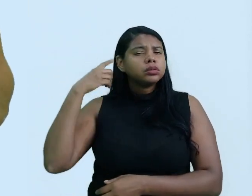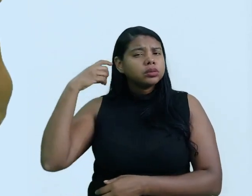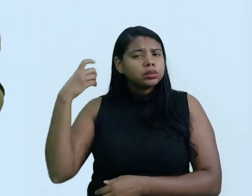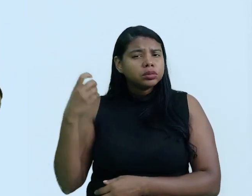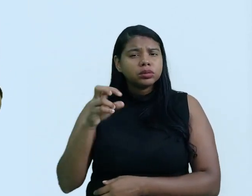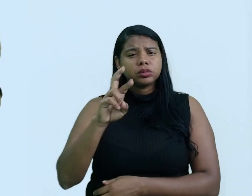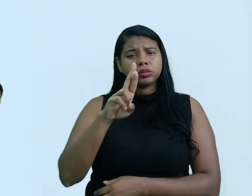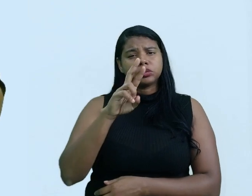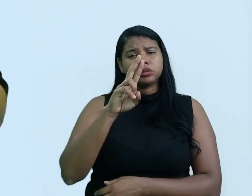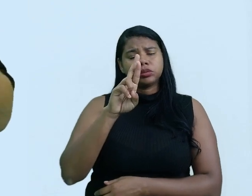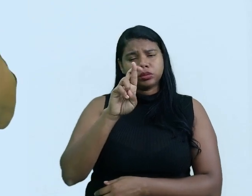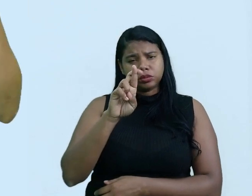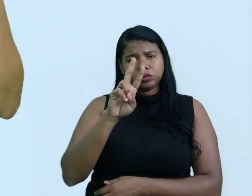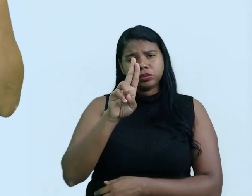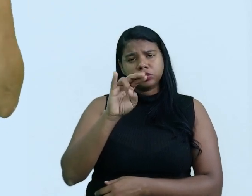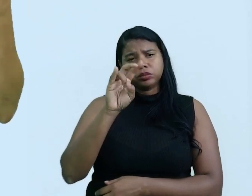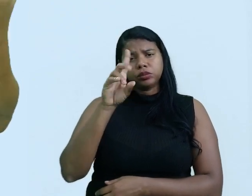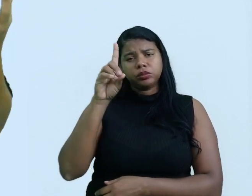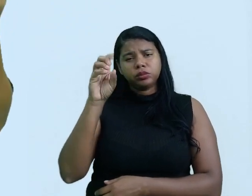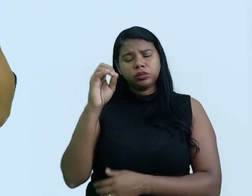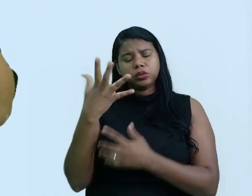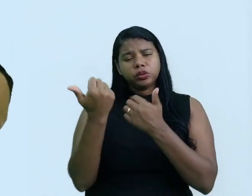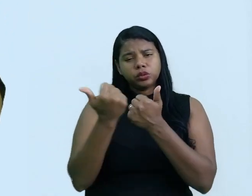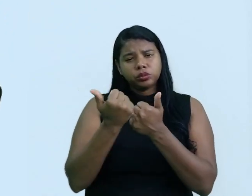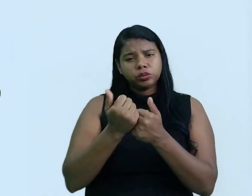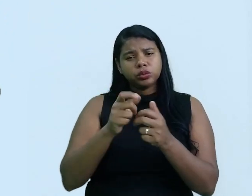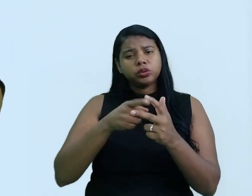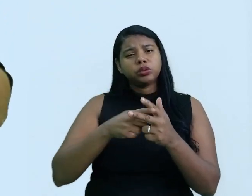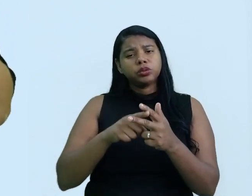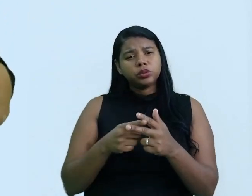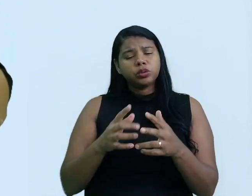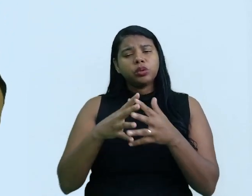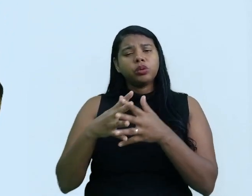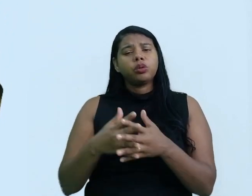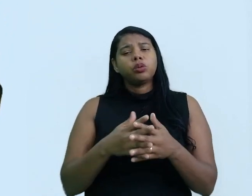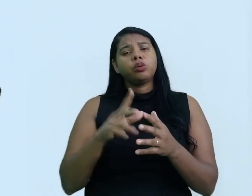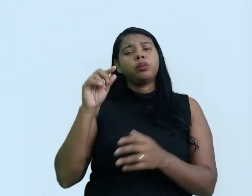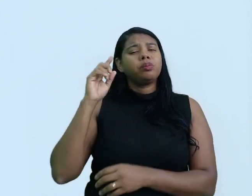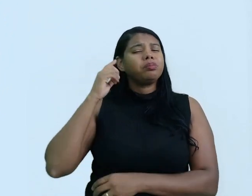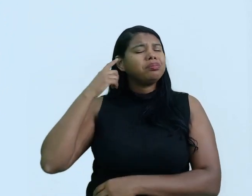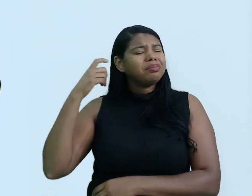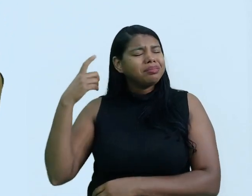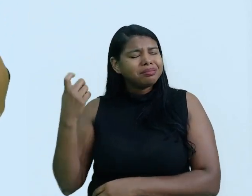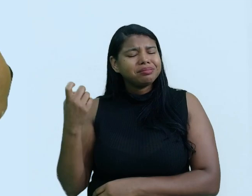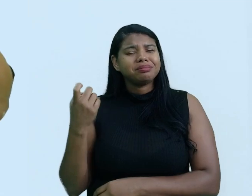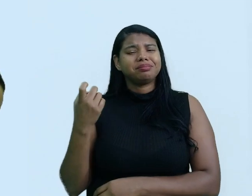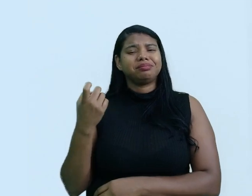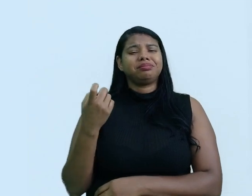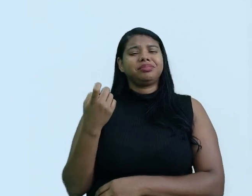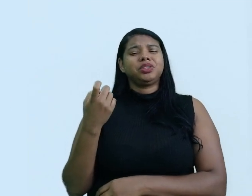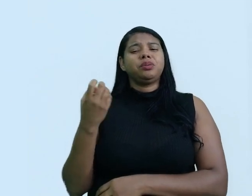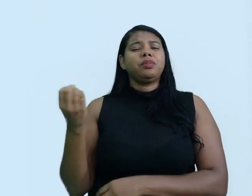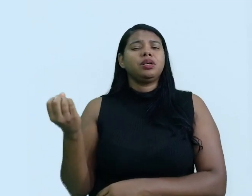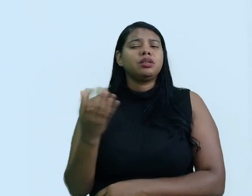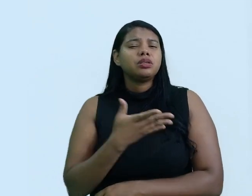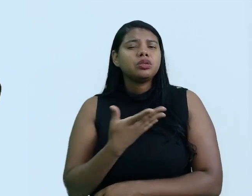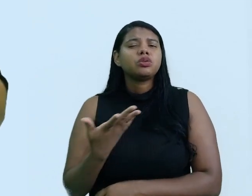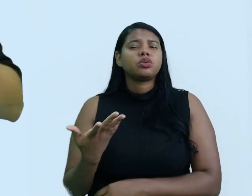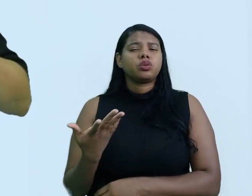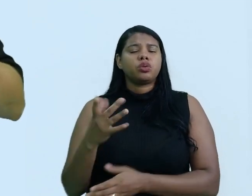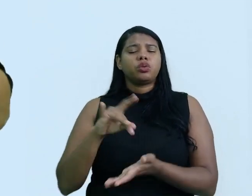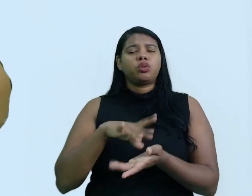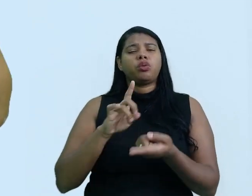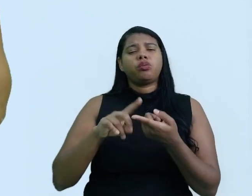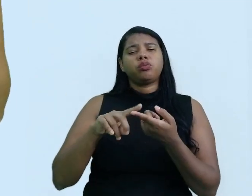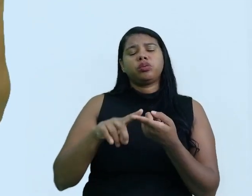um maquinário, eu posso substituí-lo por um maquinário menos ruidoso, um maquinário mais moderno, né? Então,